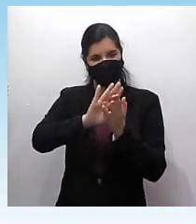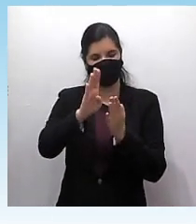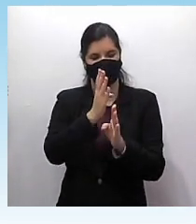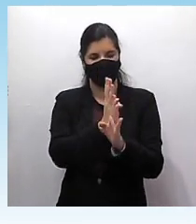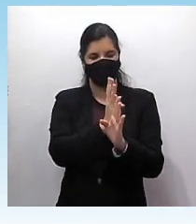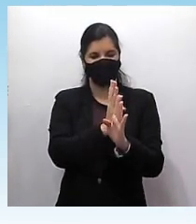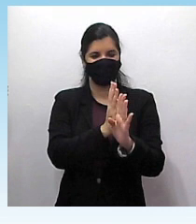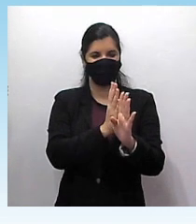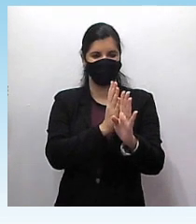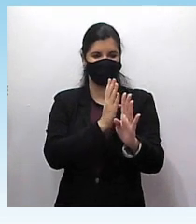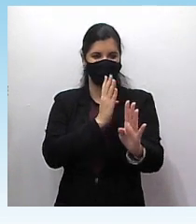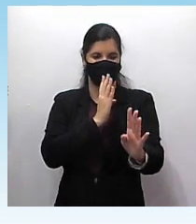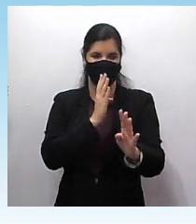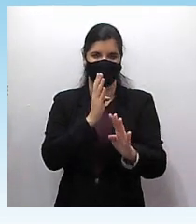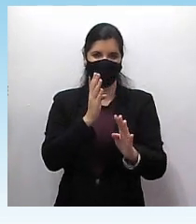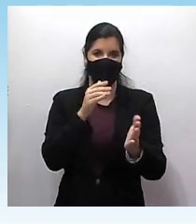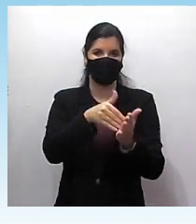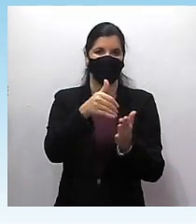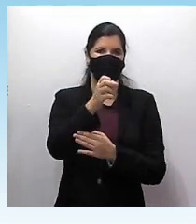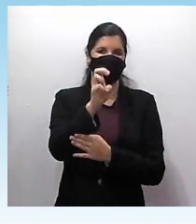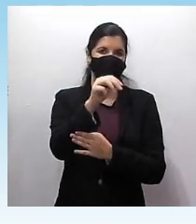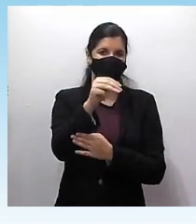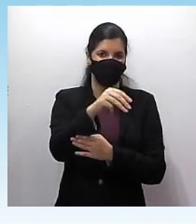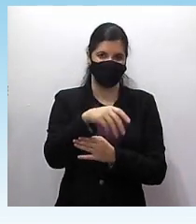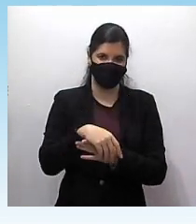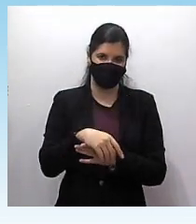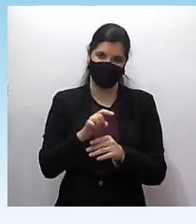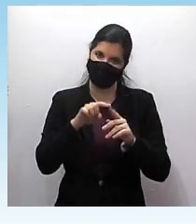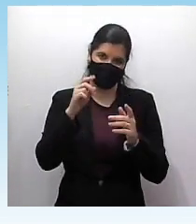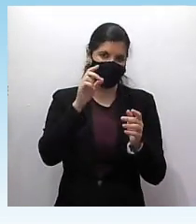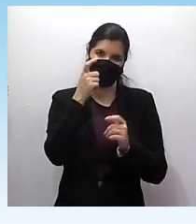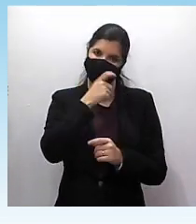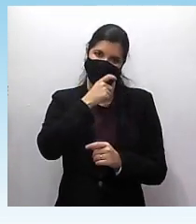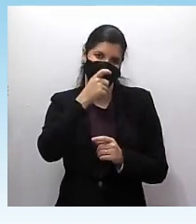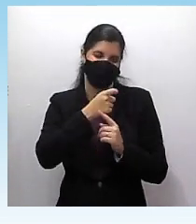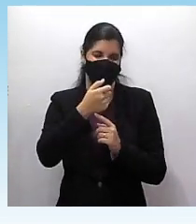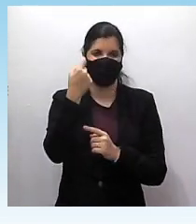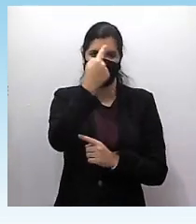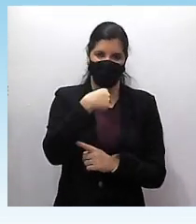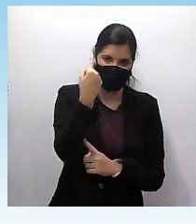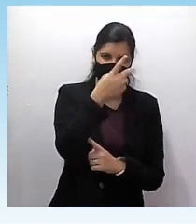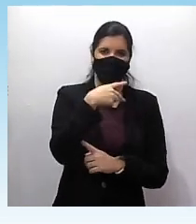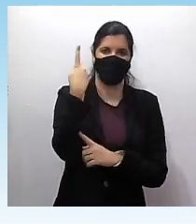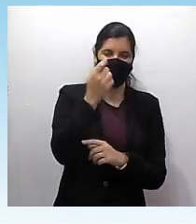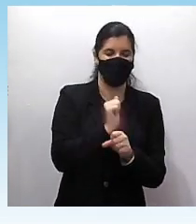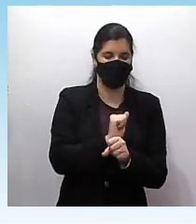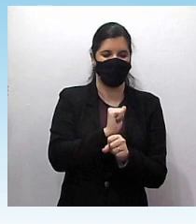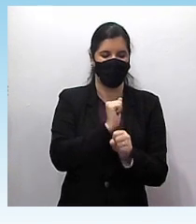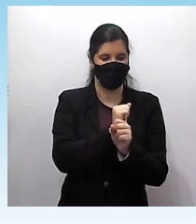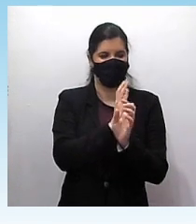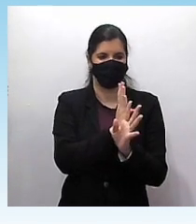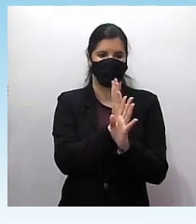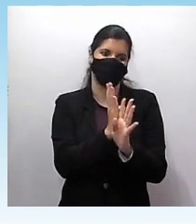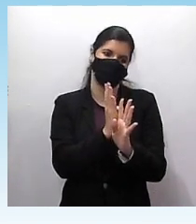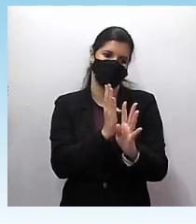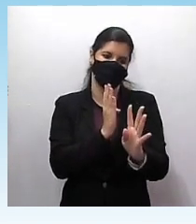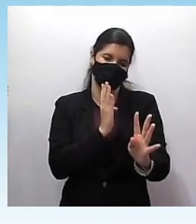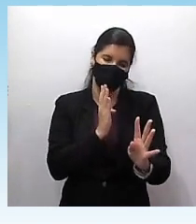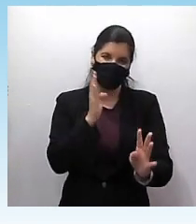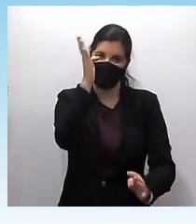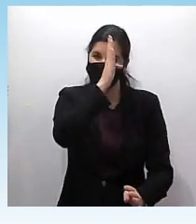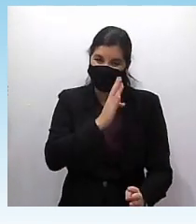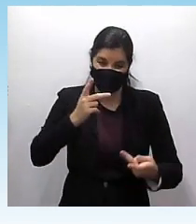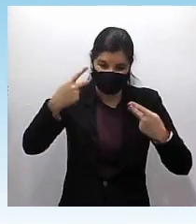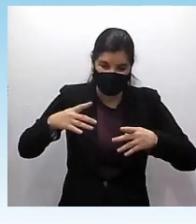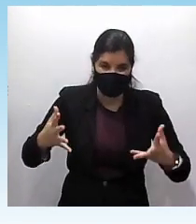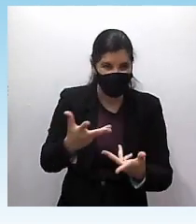mais de 15 minutos e você passa mais de 1 hora e 2? Isso é uma realidade do Brasil. Então a gente é um país que a qualidade de vida ainda